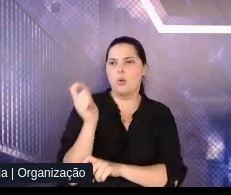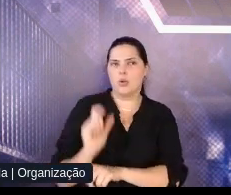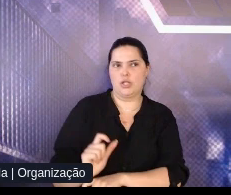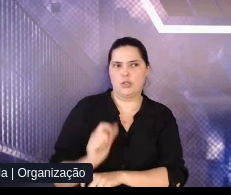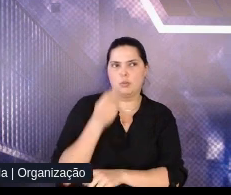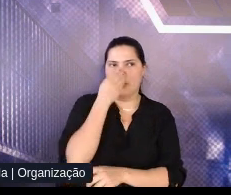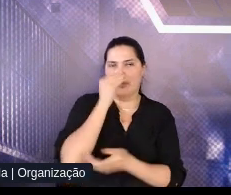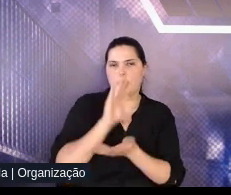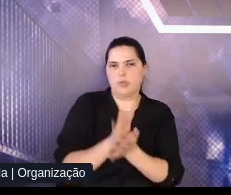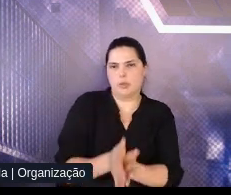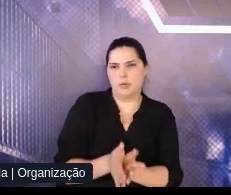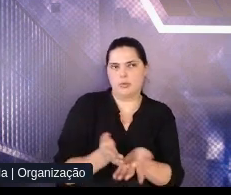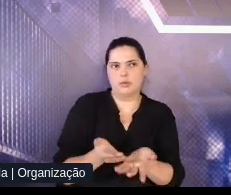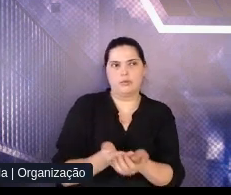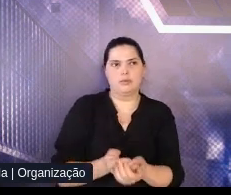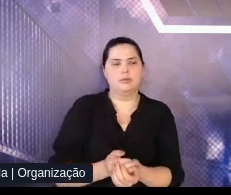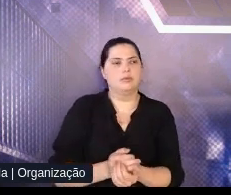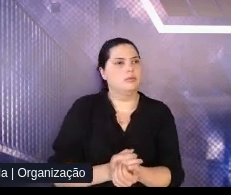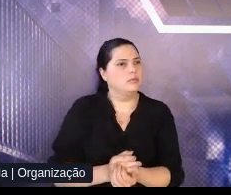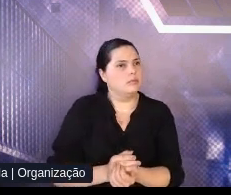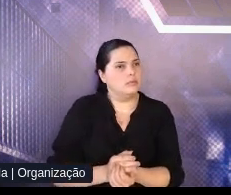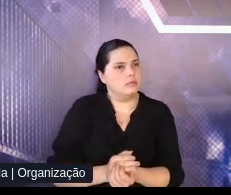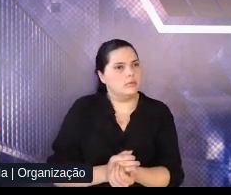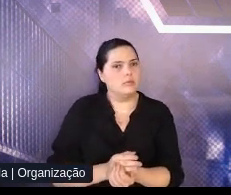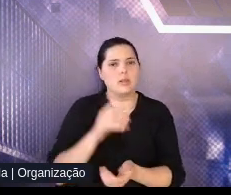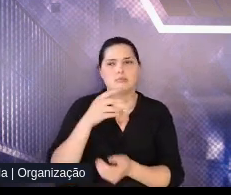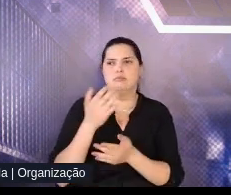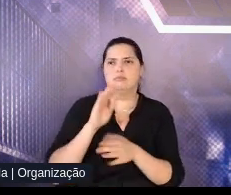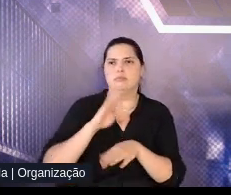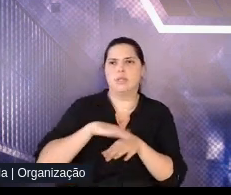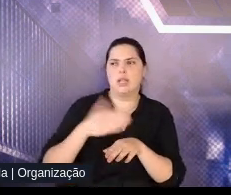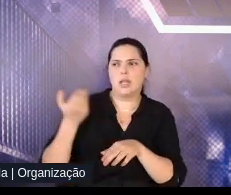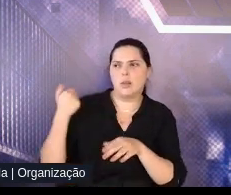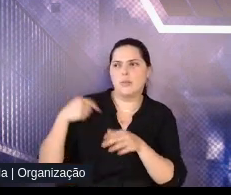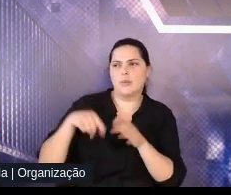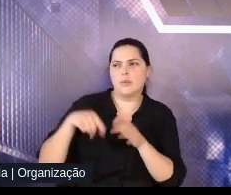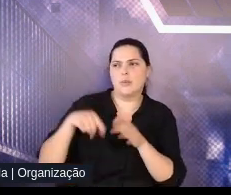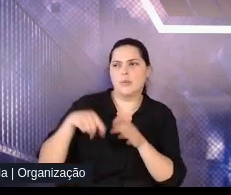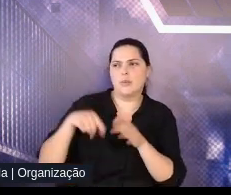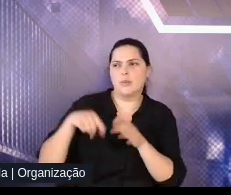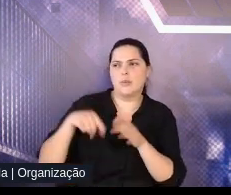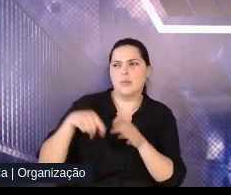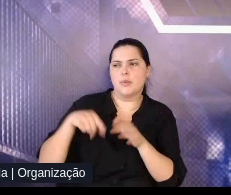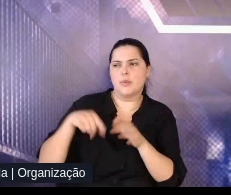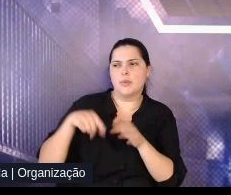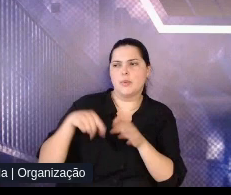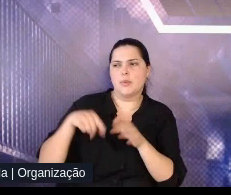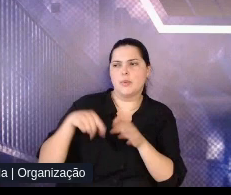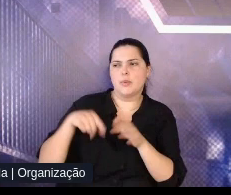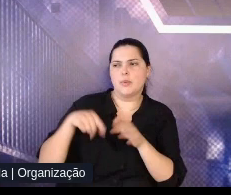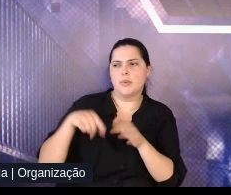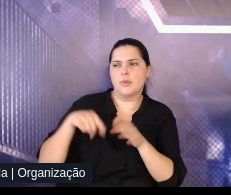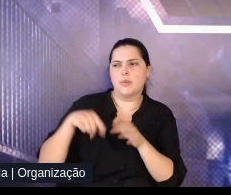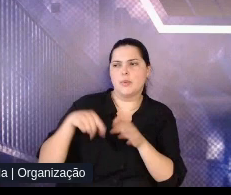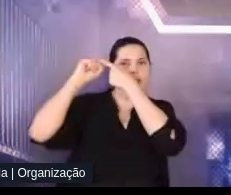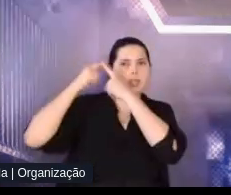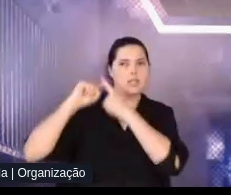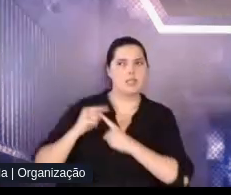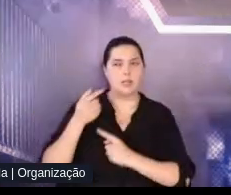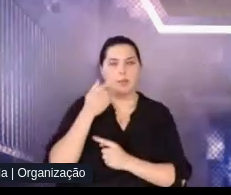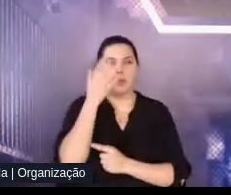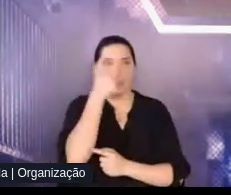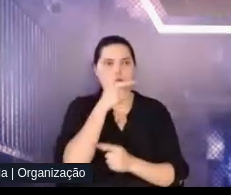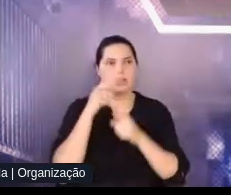preconceituoso. Então, algum tempo atrás, quando a gente pesquisava lá na pesquisa do Google, tranças bonitas e tranças